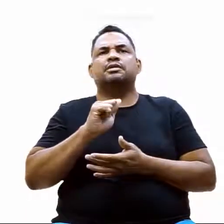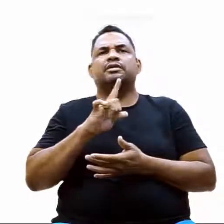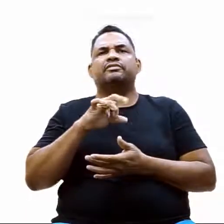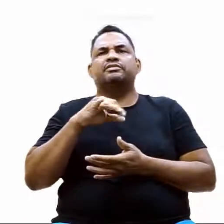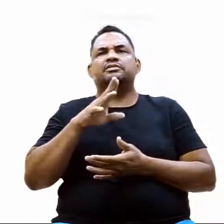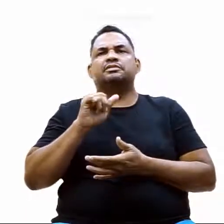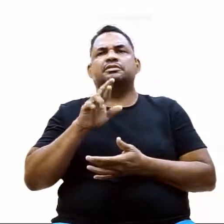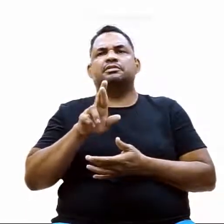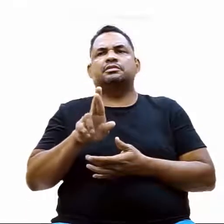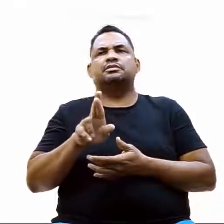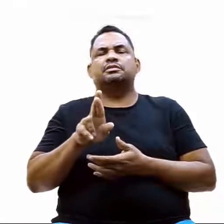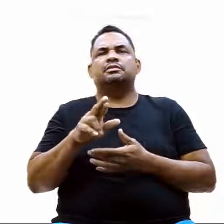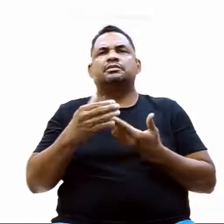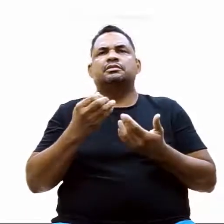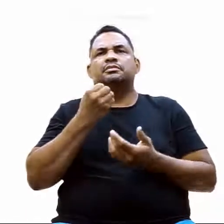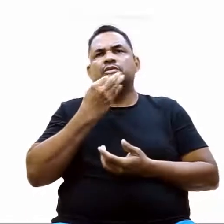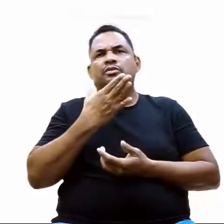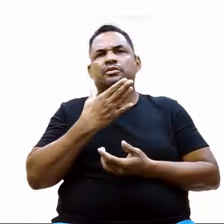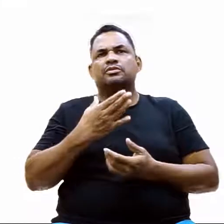Lavoisier, tá bom?